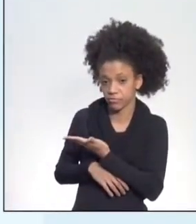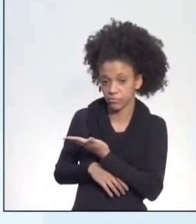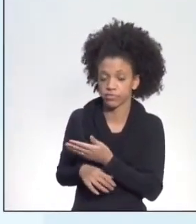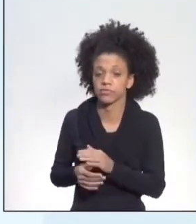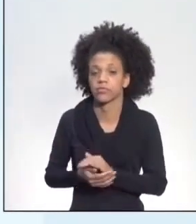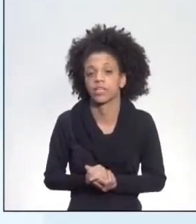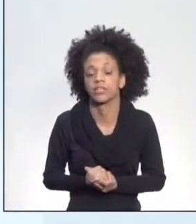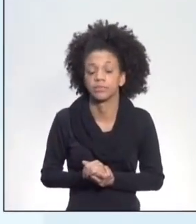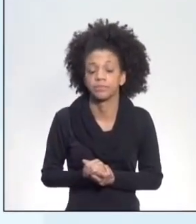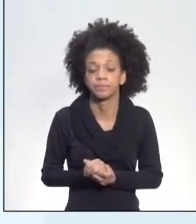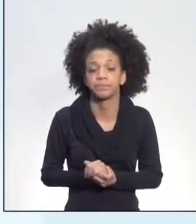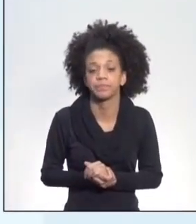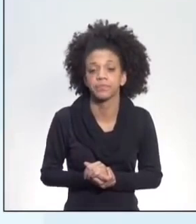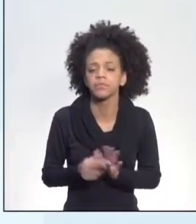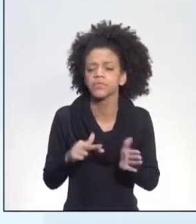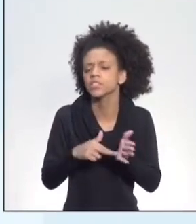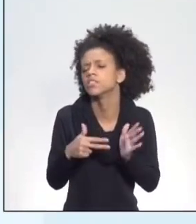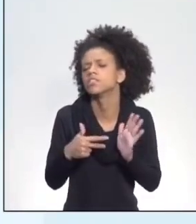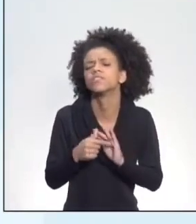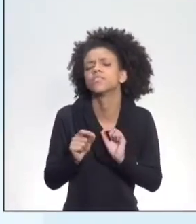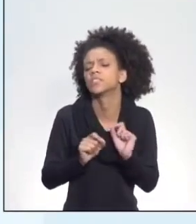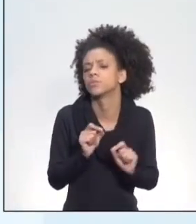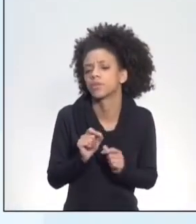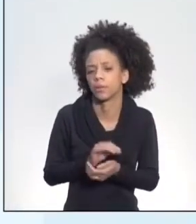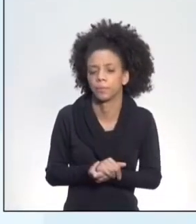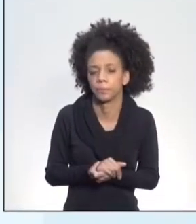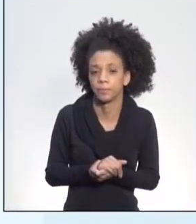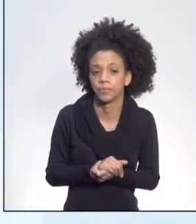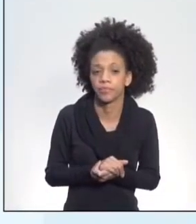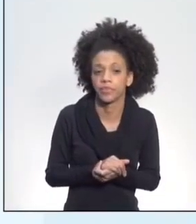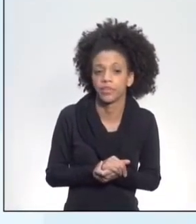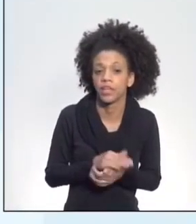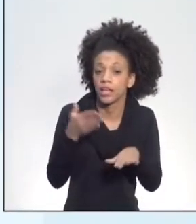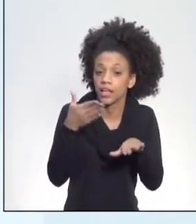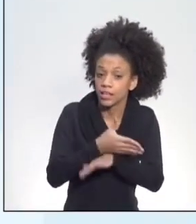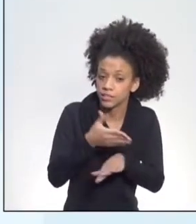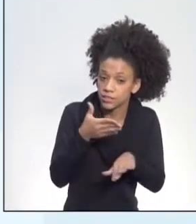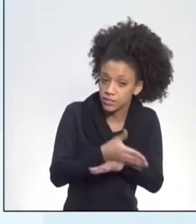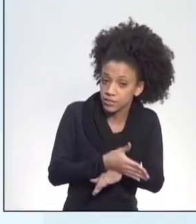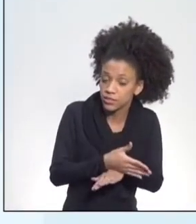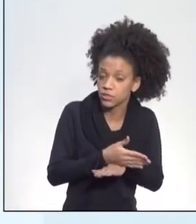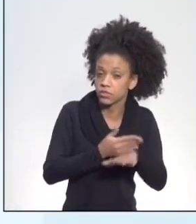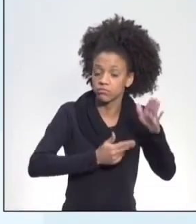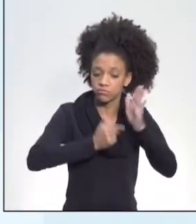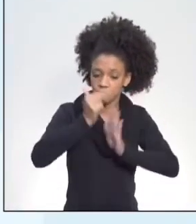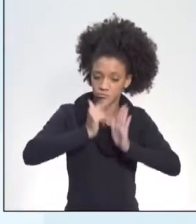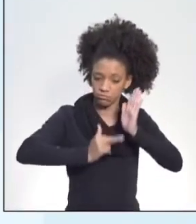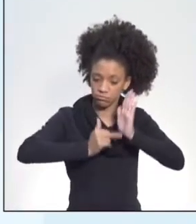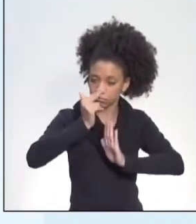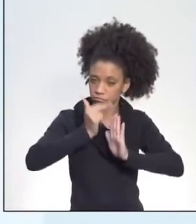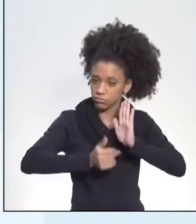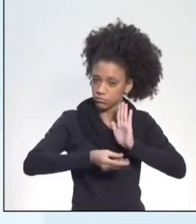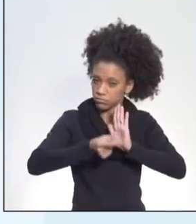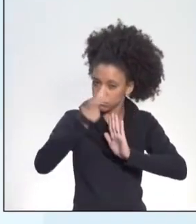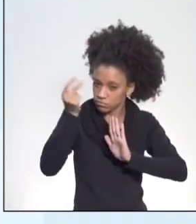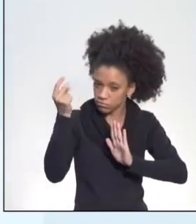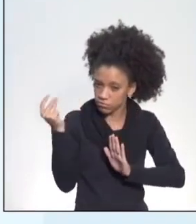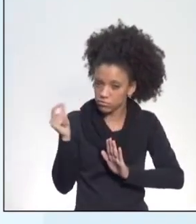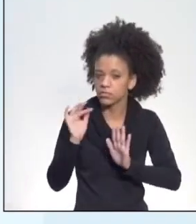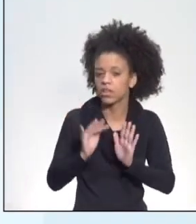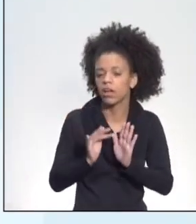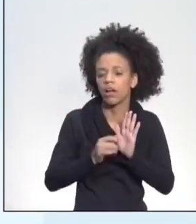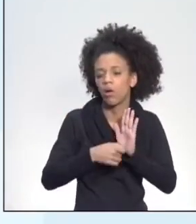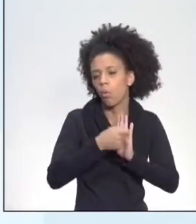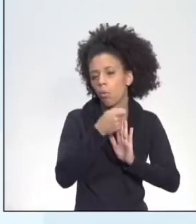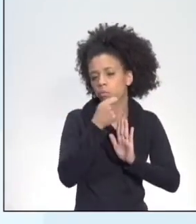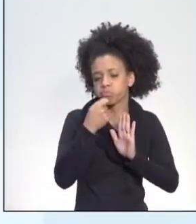tá, significa, né, inscrição ou desenho de épocas antigas, toscamente riscado